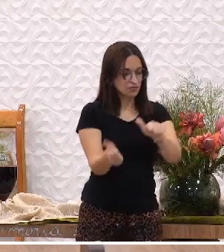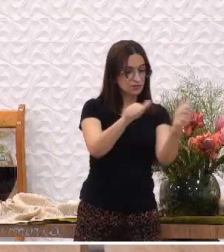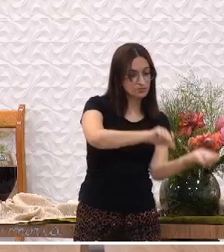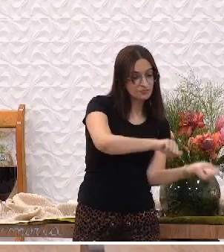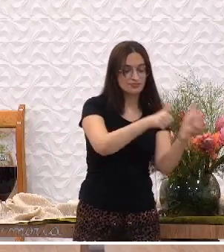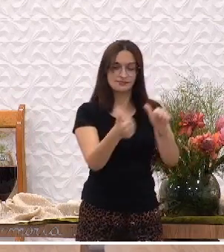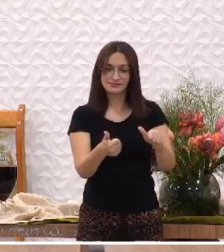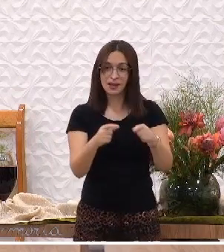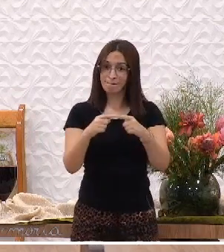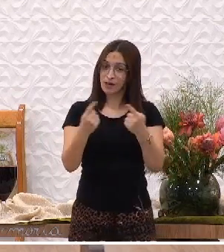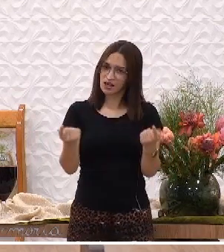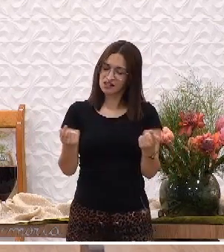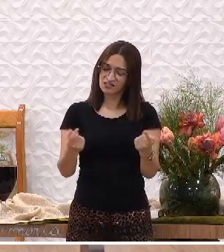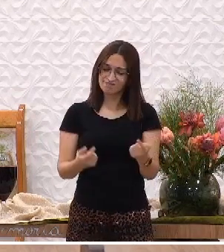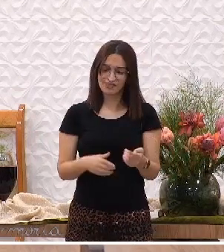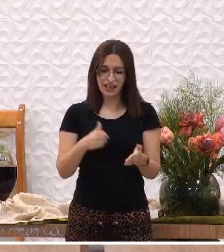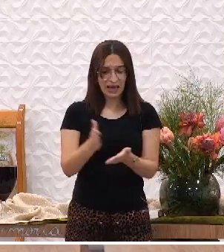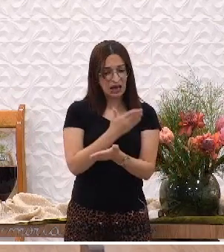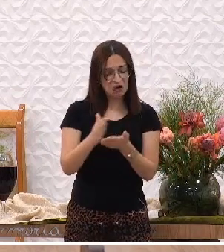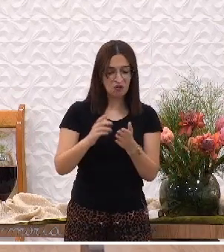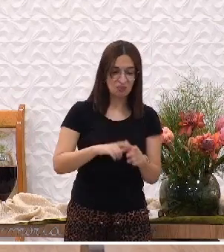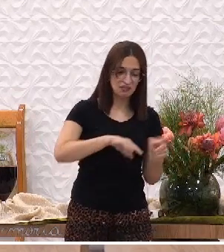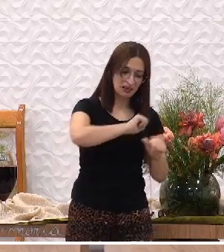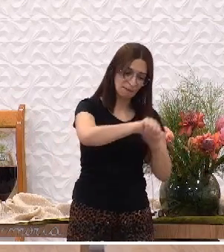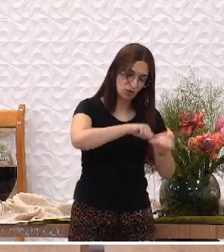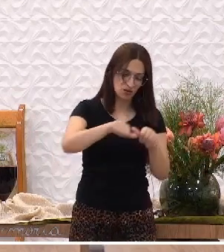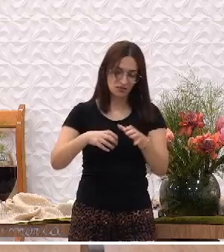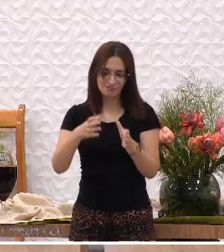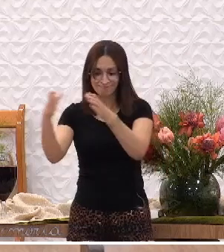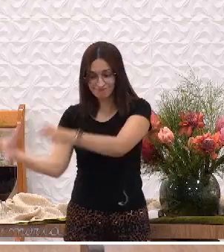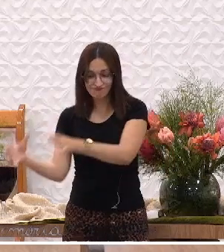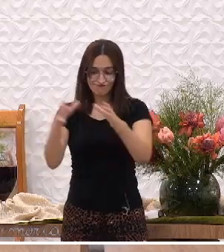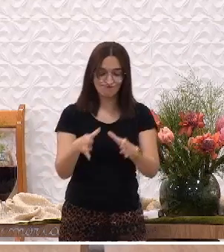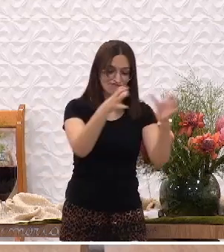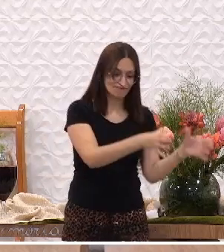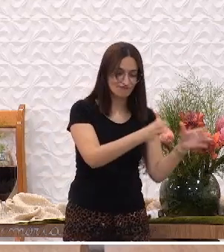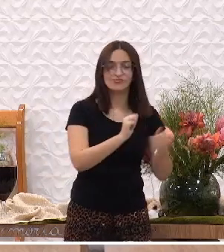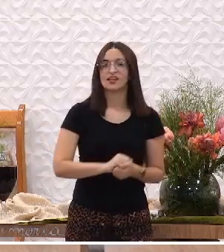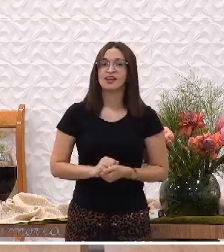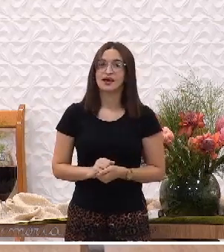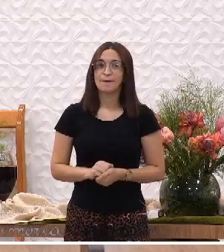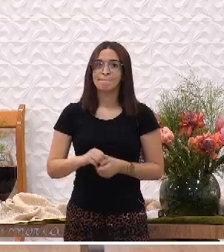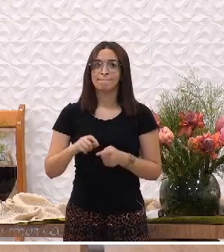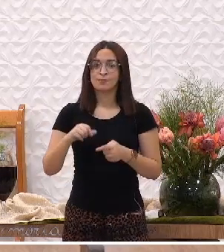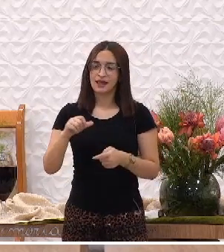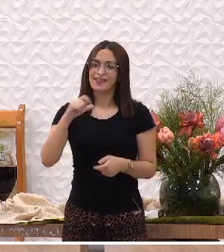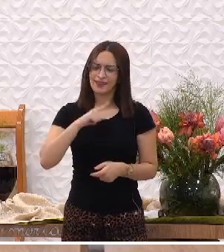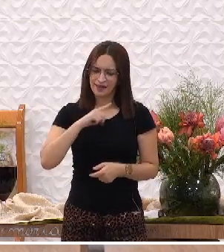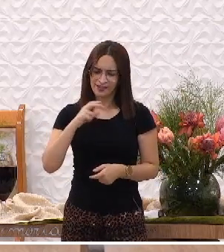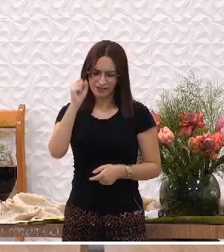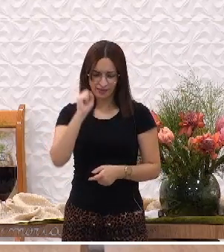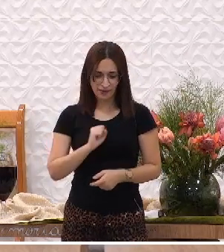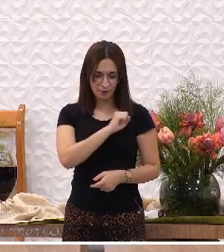ela mudava, né? Às vezes era o púlpito no meio e a mesa do lado, como é aqui, mas era sempre palavra e sacramentos presentes.